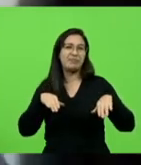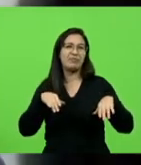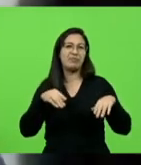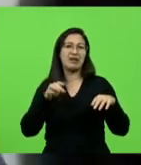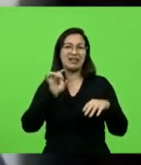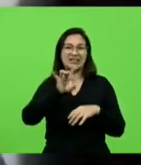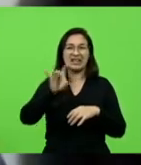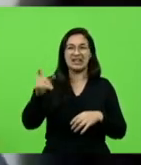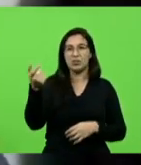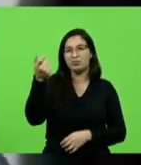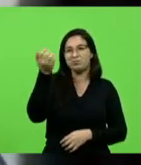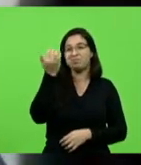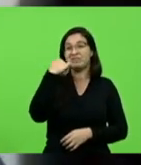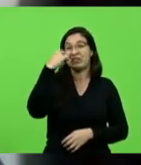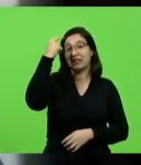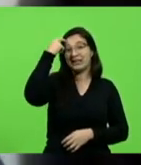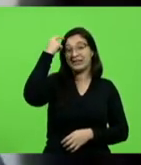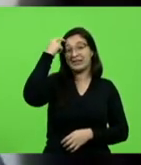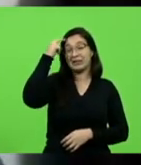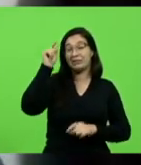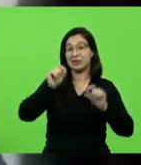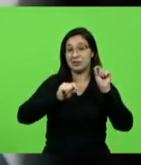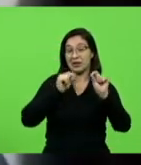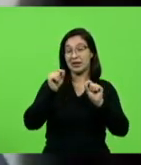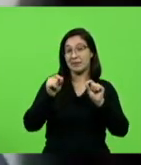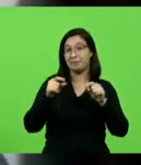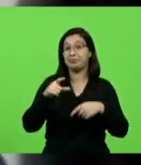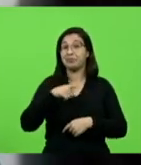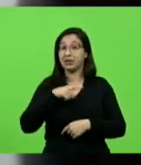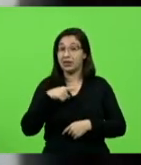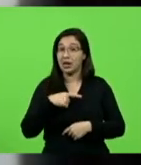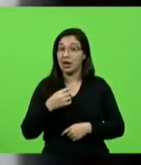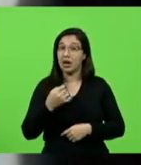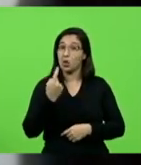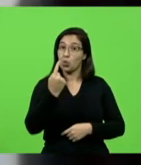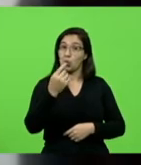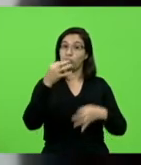uma forma correta, uma forma,